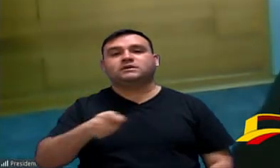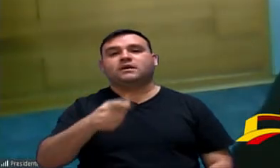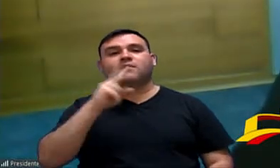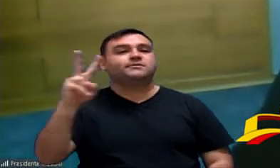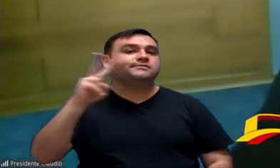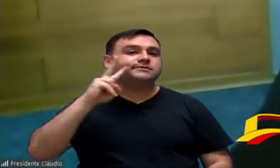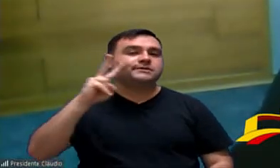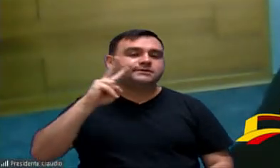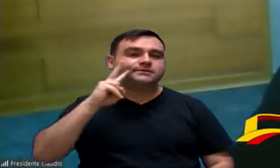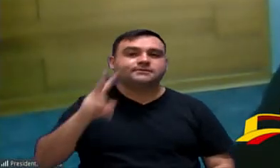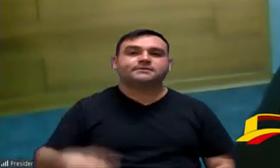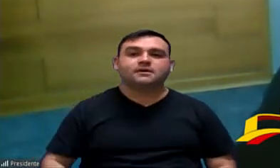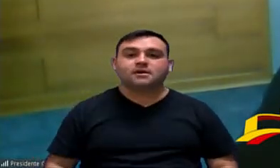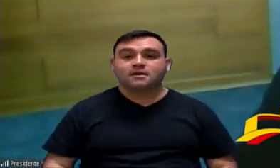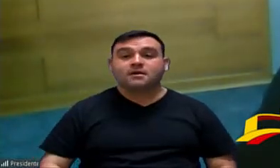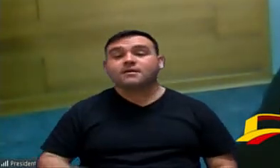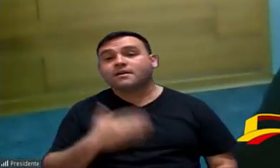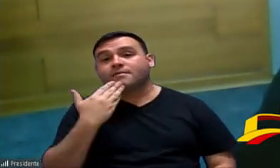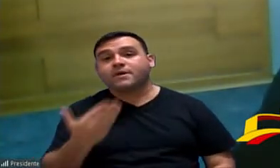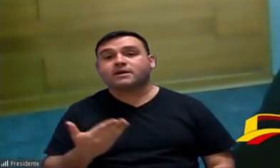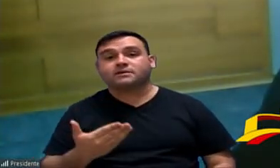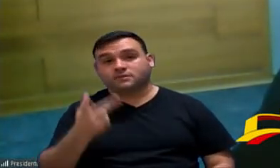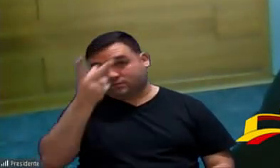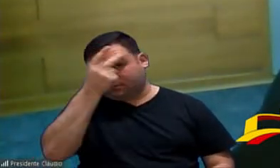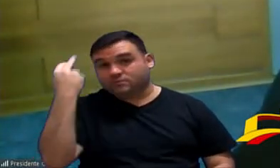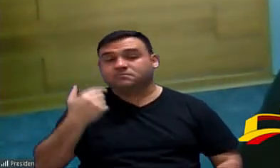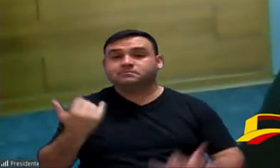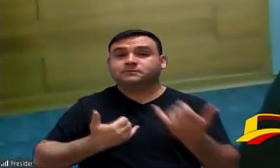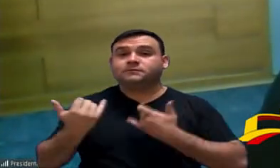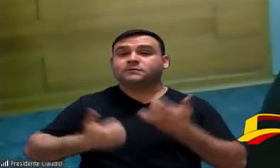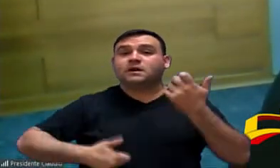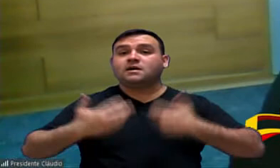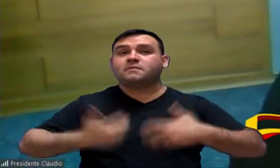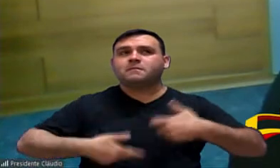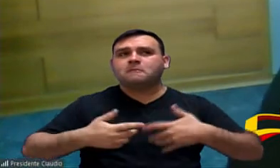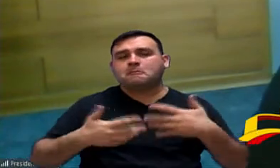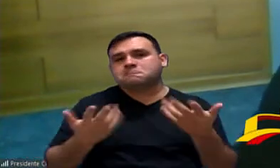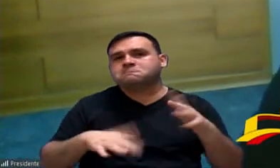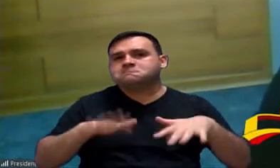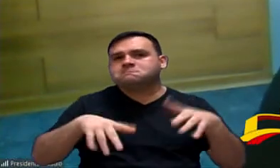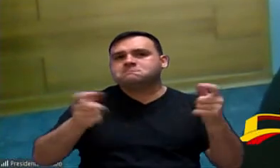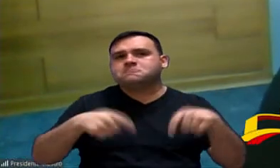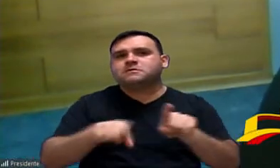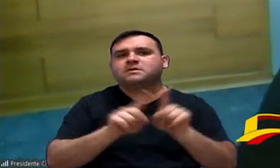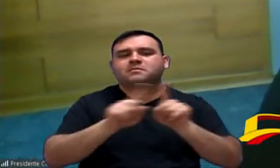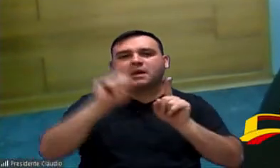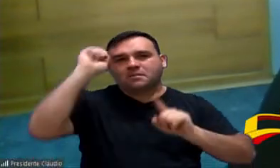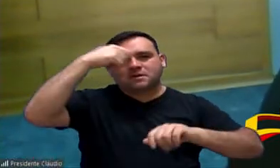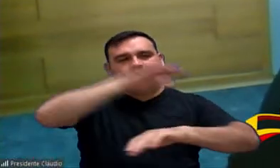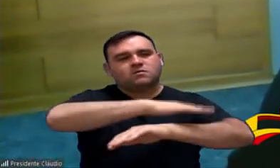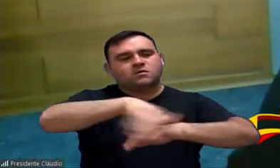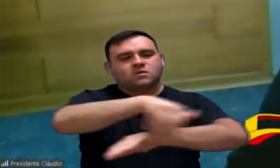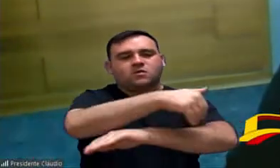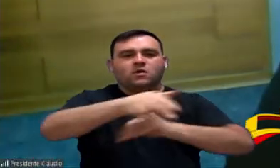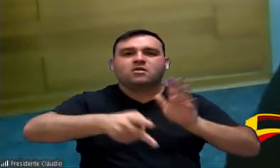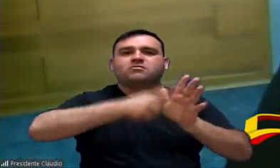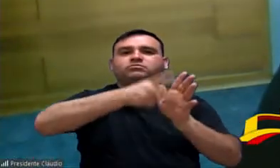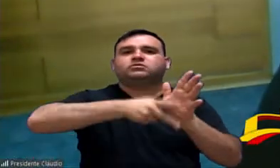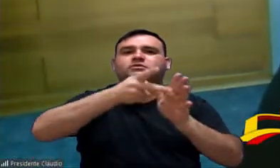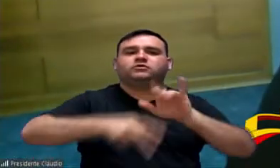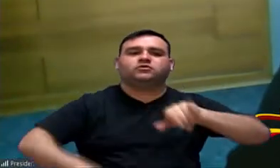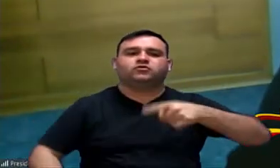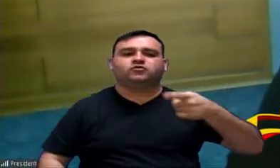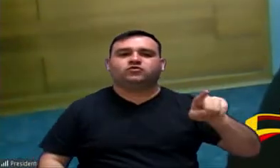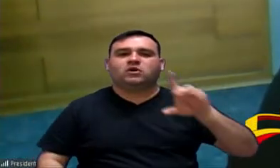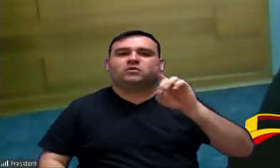Vitão do Cachorrão, solicitando do Executivo informações sobre a possibilidade de pavimentar a estrada ferroviária João